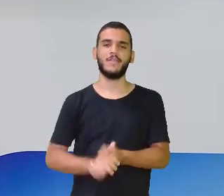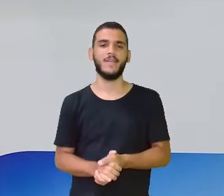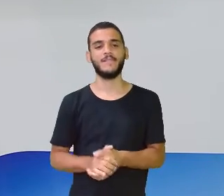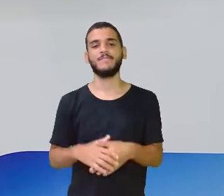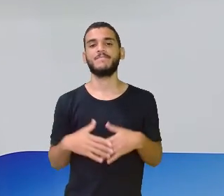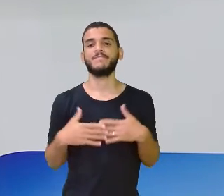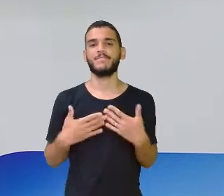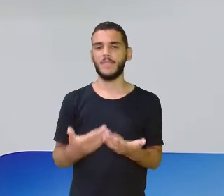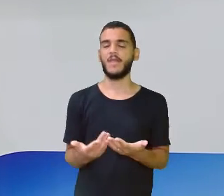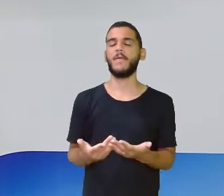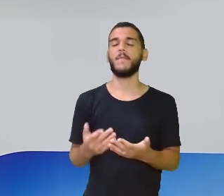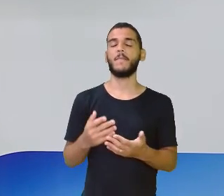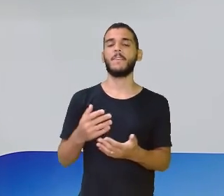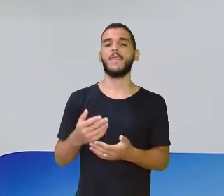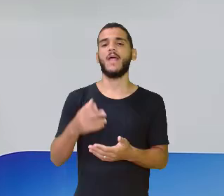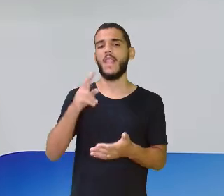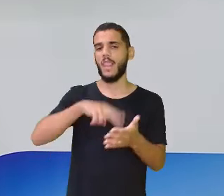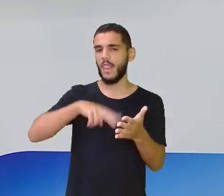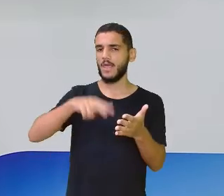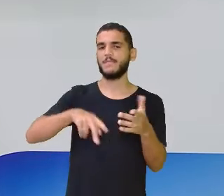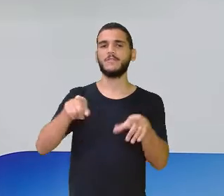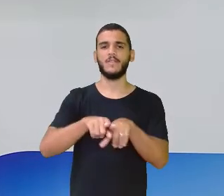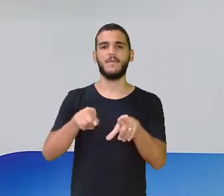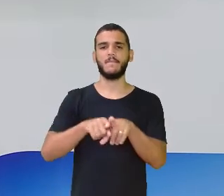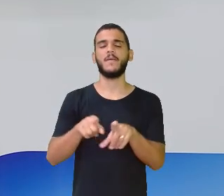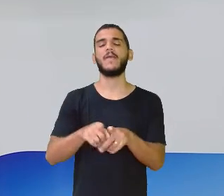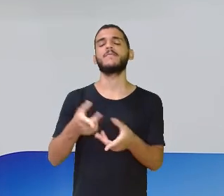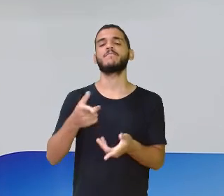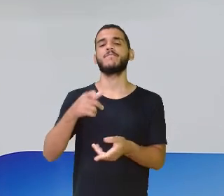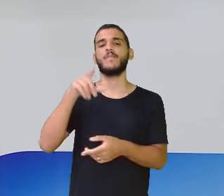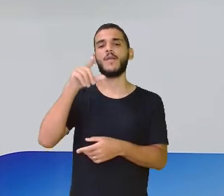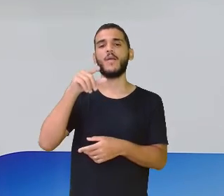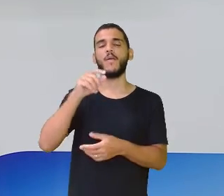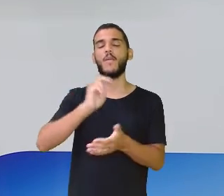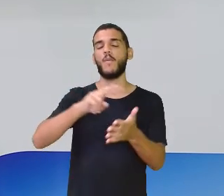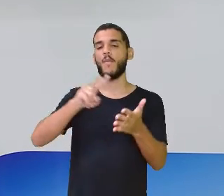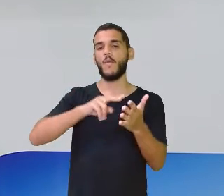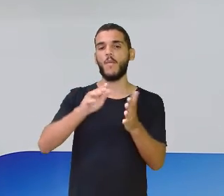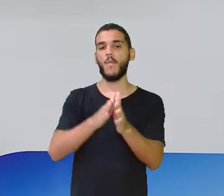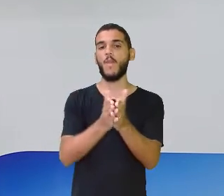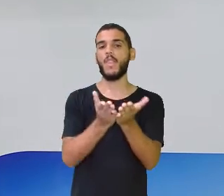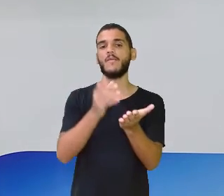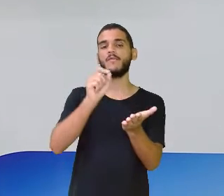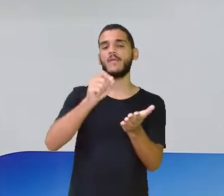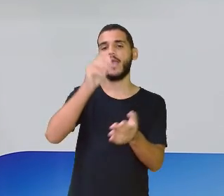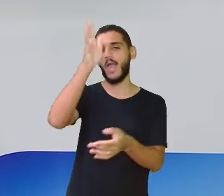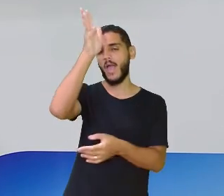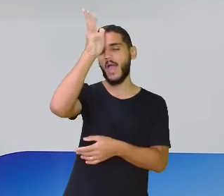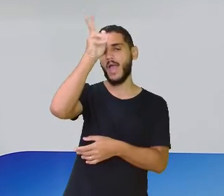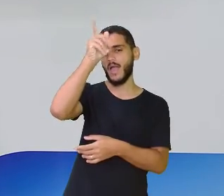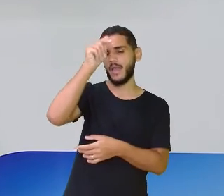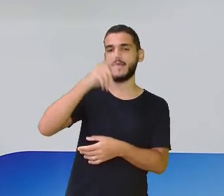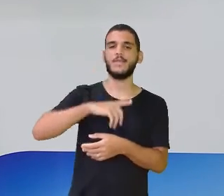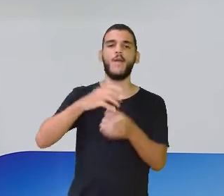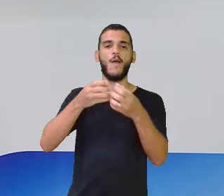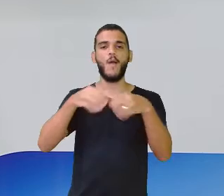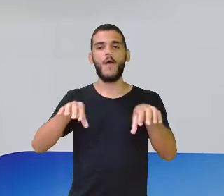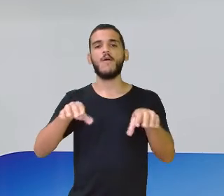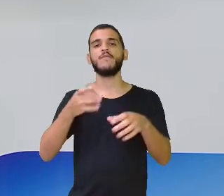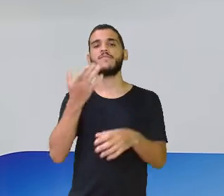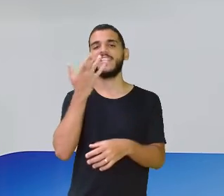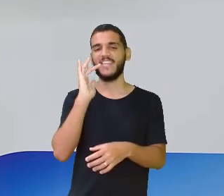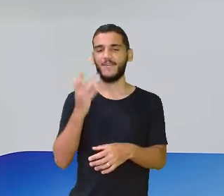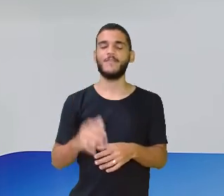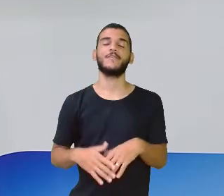Nós lemos aqui aquele livro da Galinha dos Ovos de Ouro, foi muito bom, já lemos aqui várias histórias essa semana.